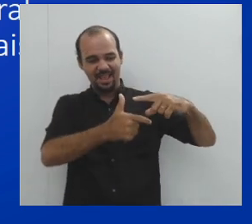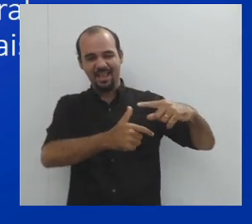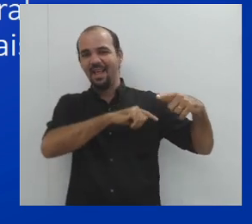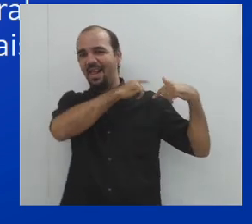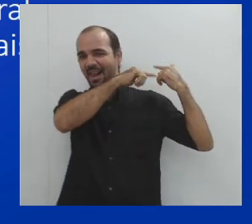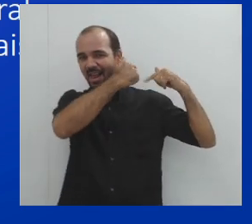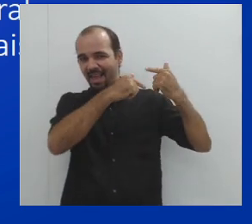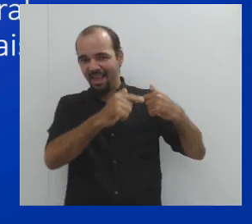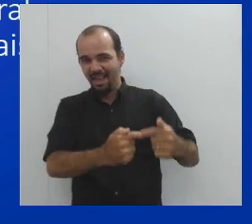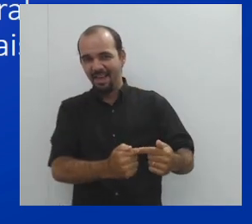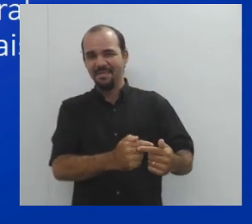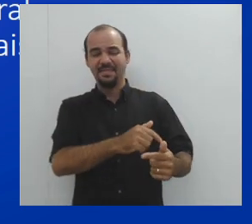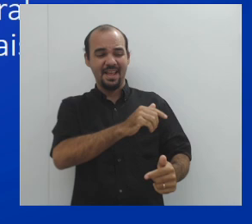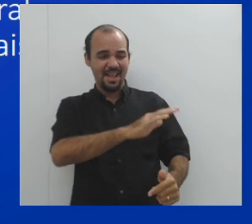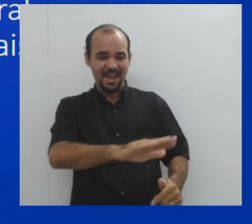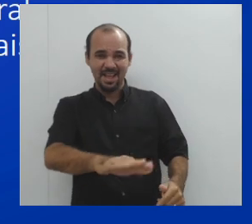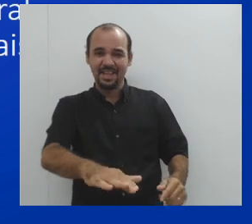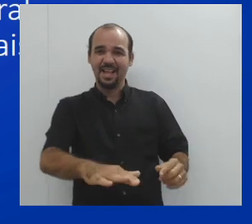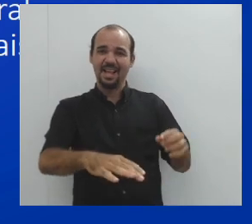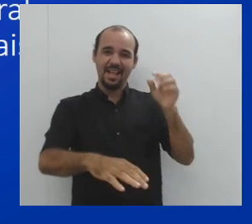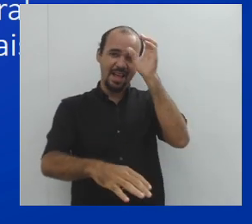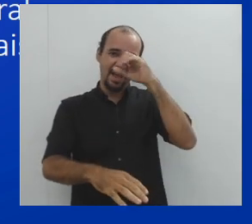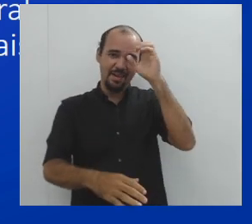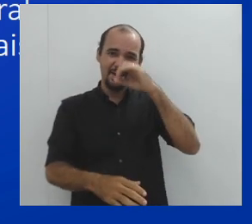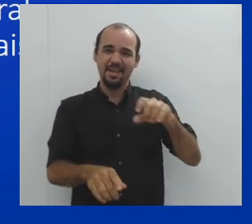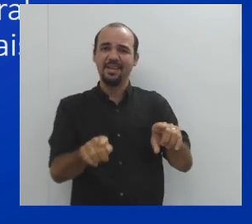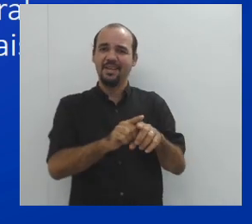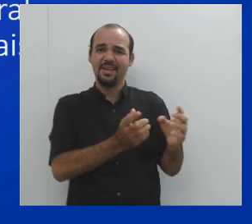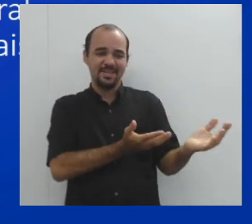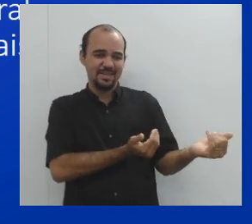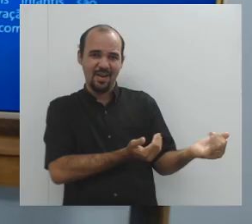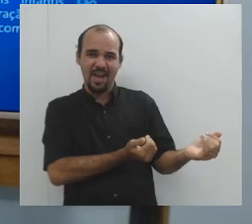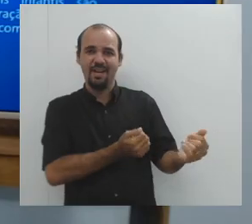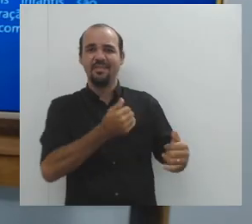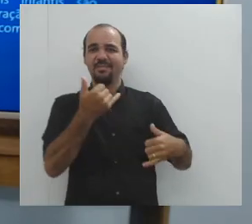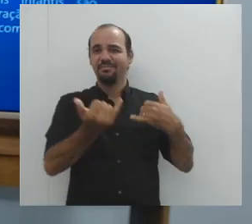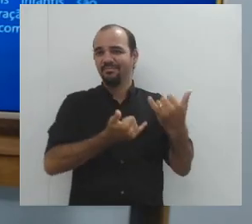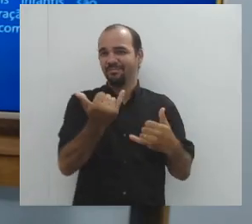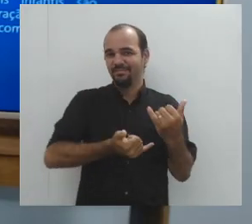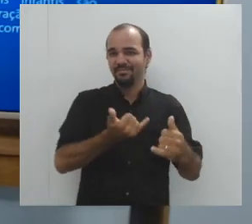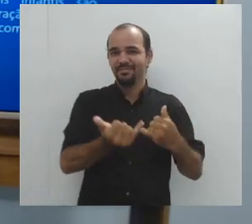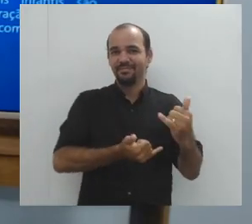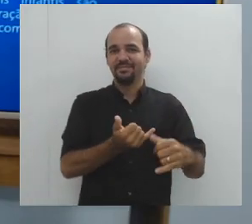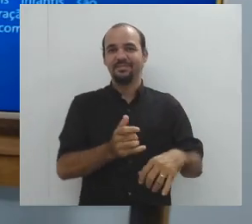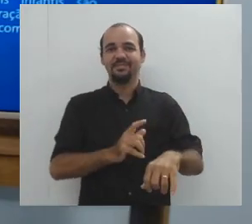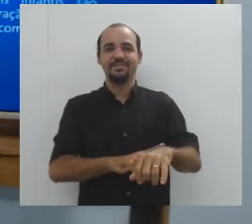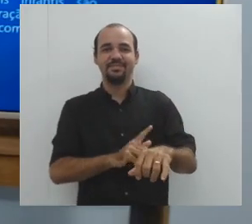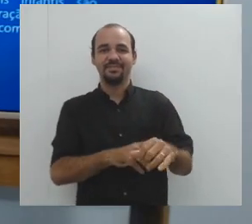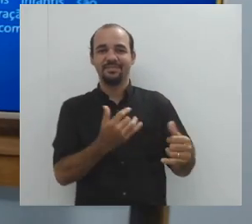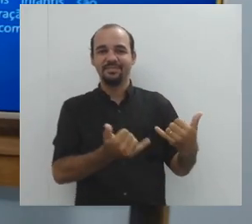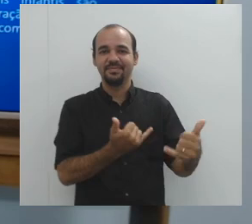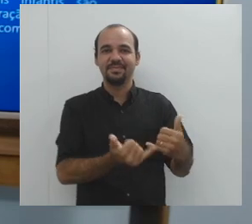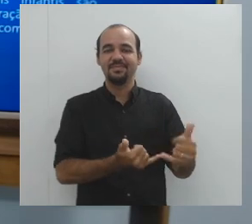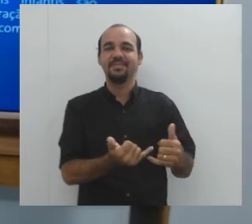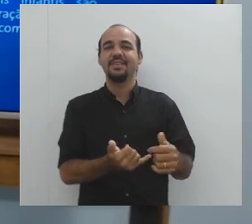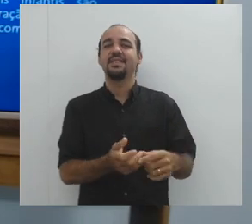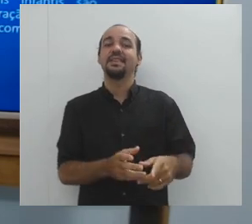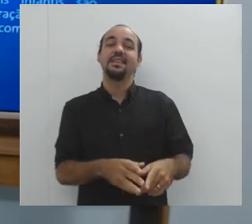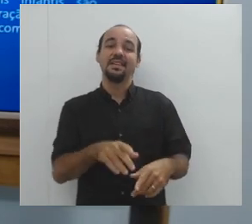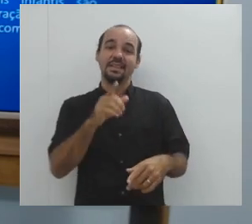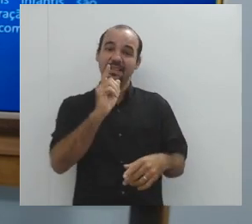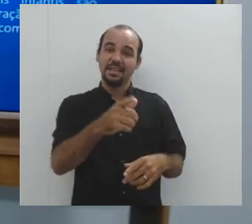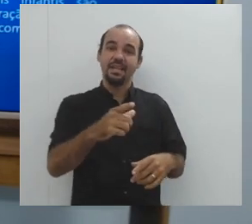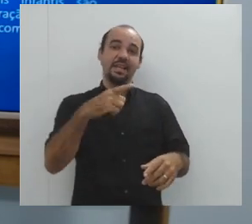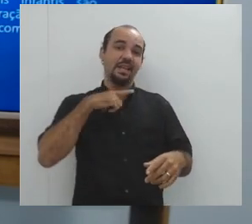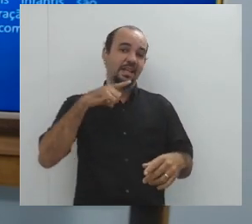mais novas com as de mais idade, durante o próprio ato de brincar. Aí é onde entra o famoso aprender